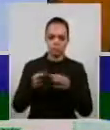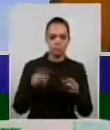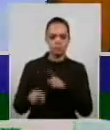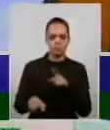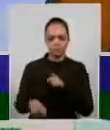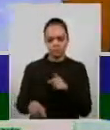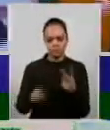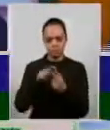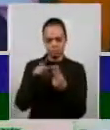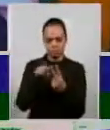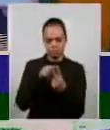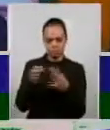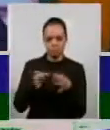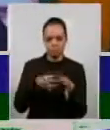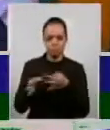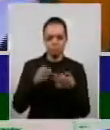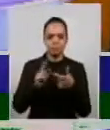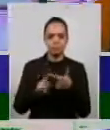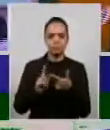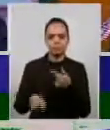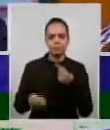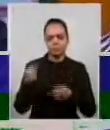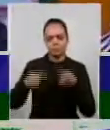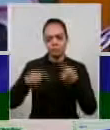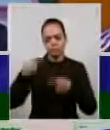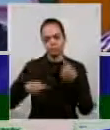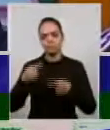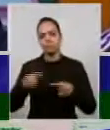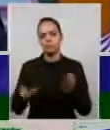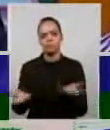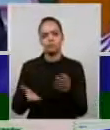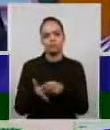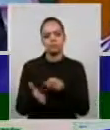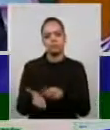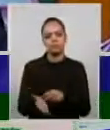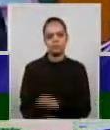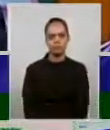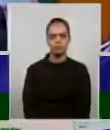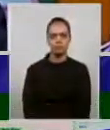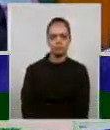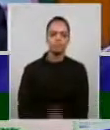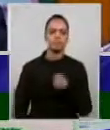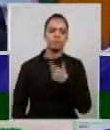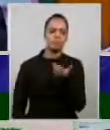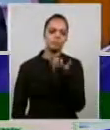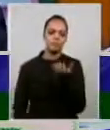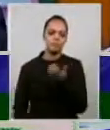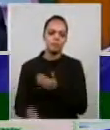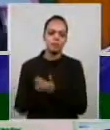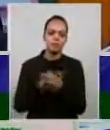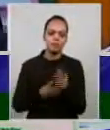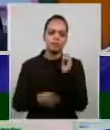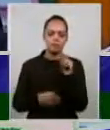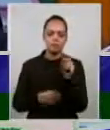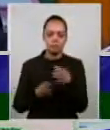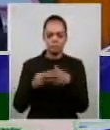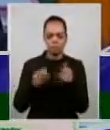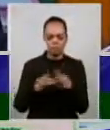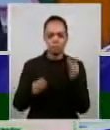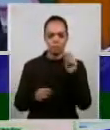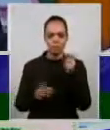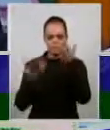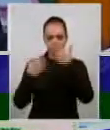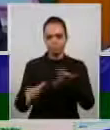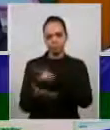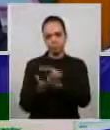duas matérias em segunda discussão na manhã de hoje. Eu gostaria de proceder com encaminhamento para a